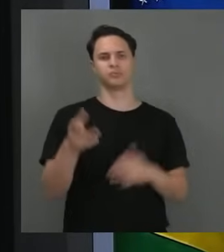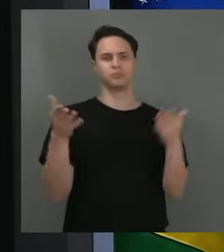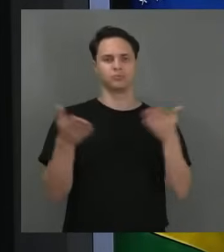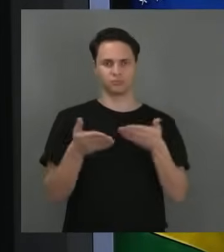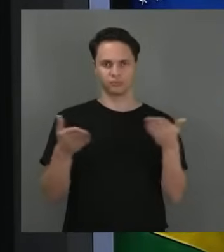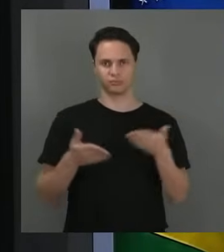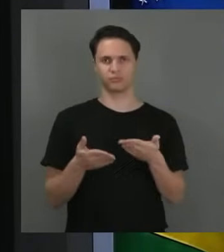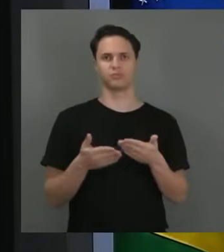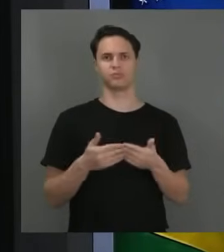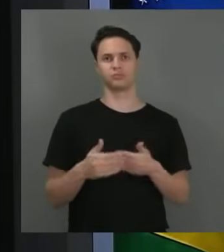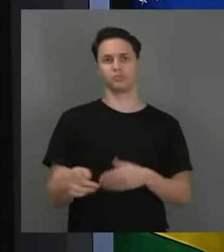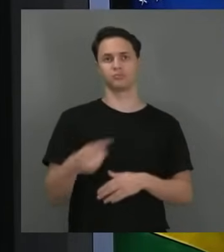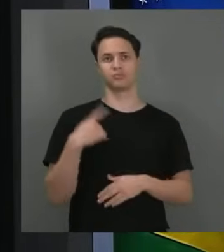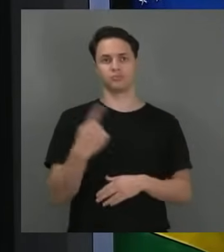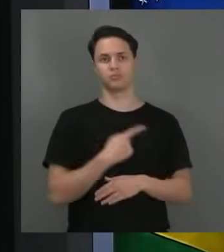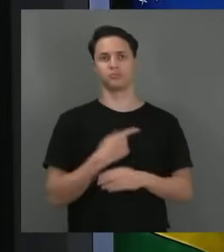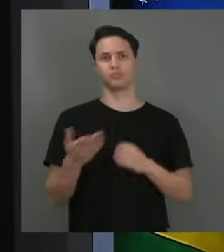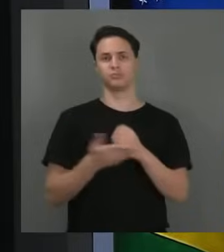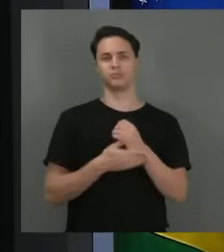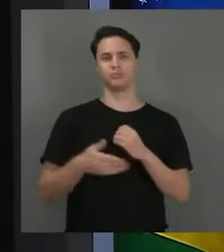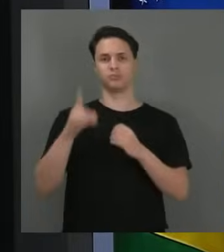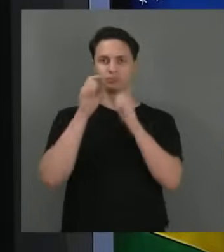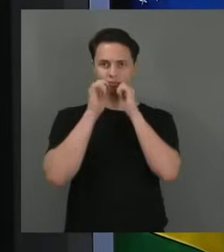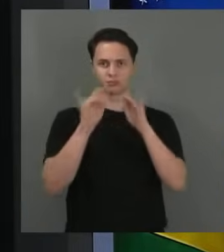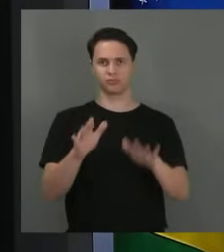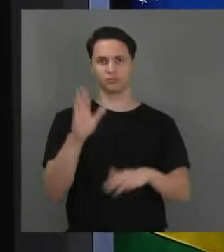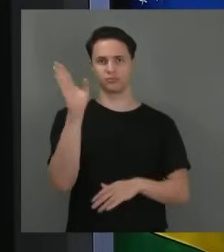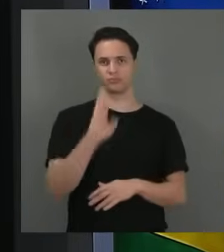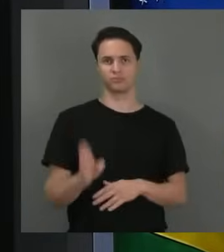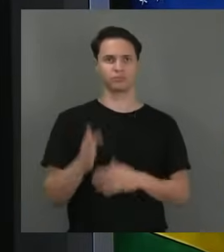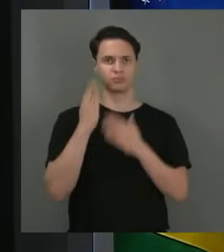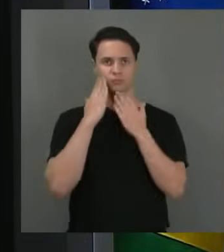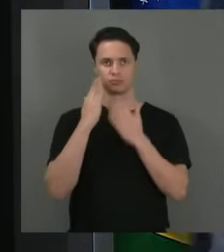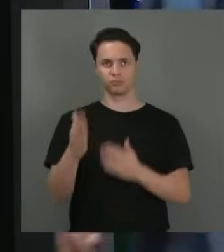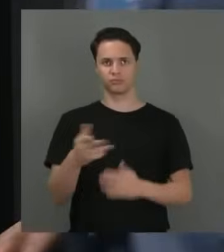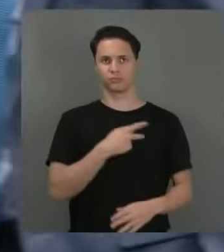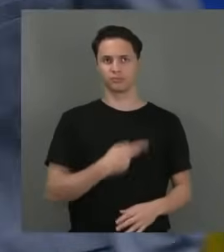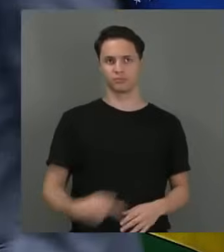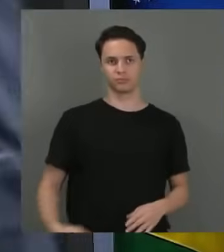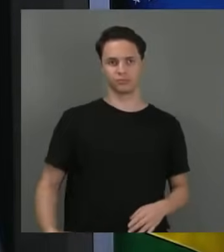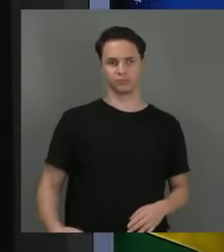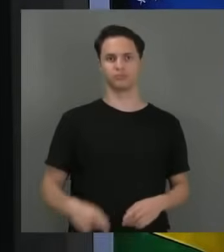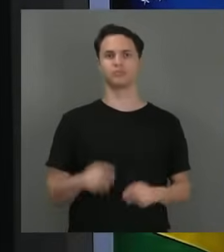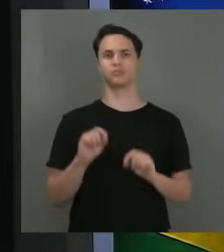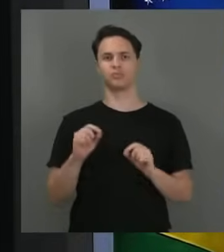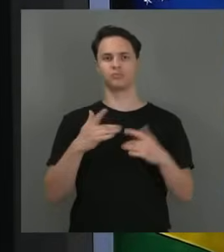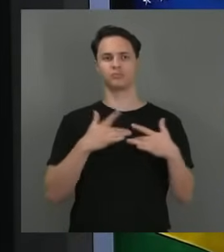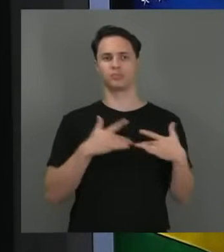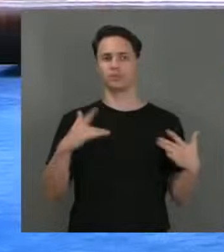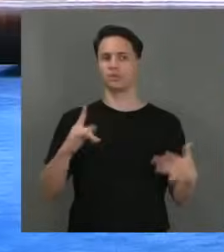porque são os nossos ideais. Que Deus abençoe essa nação. Muito obrigado, senhor presidente, pela sua generosidade no tempo.